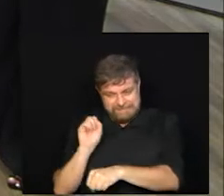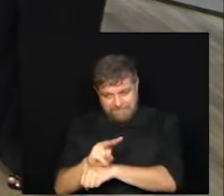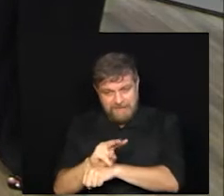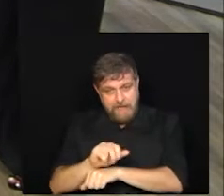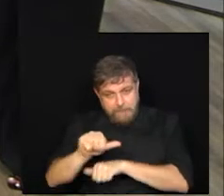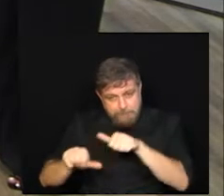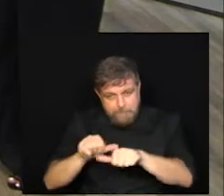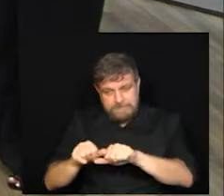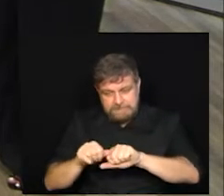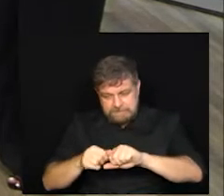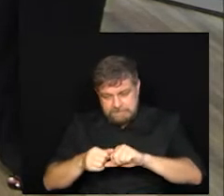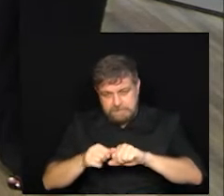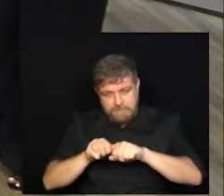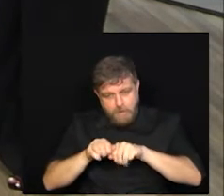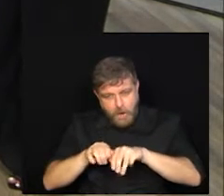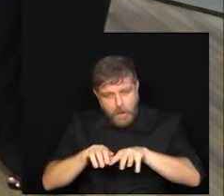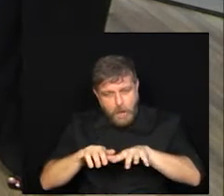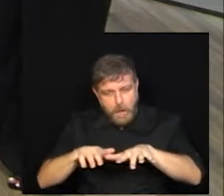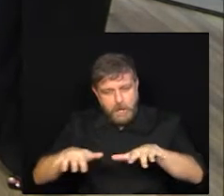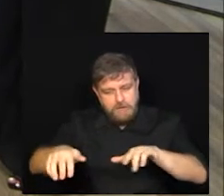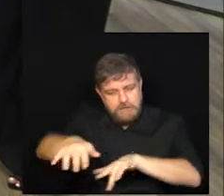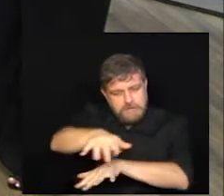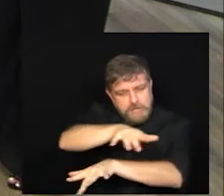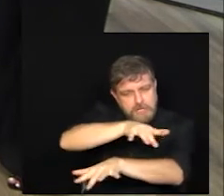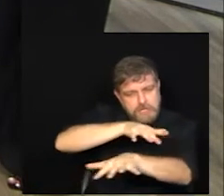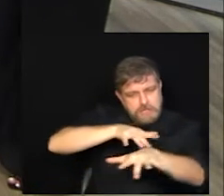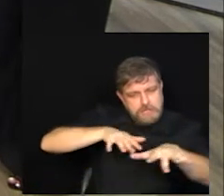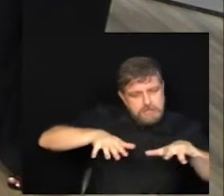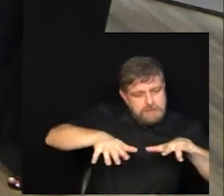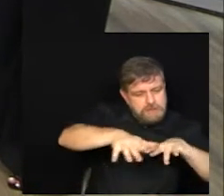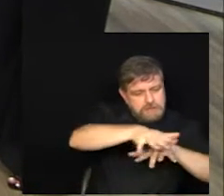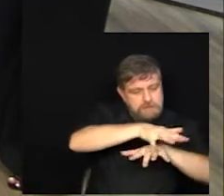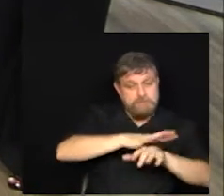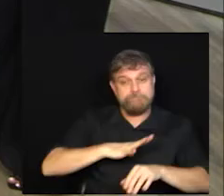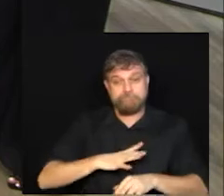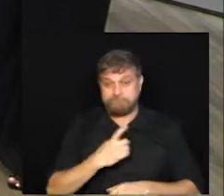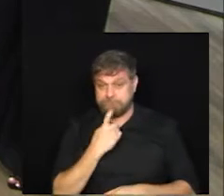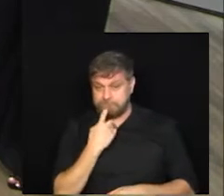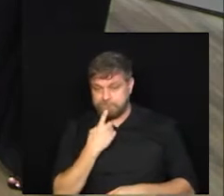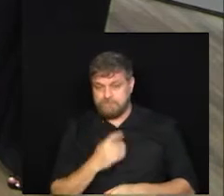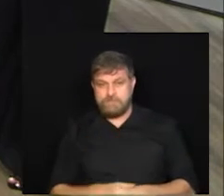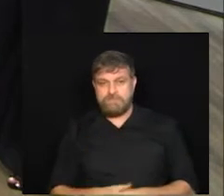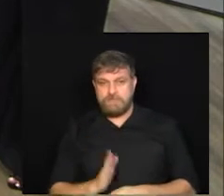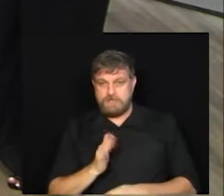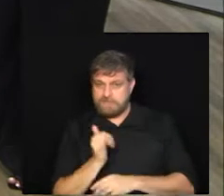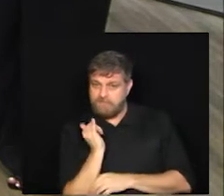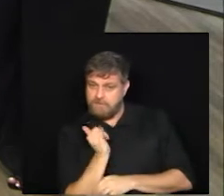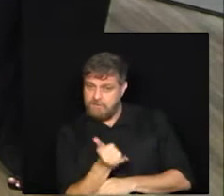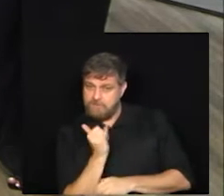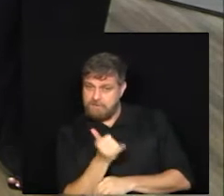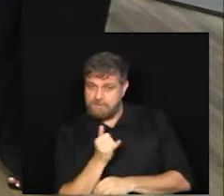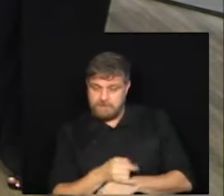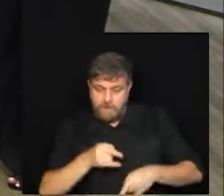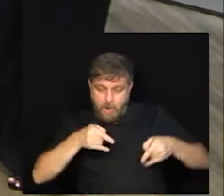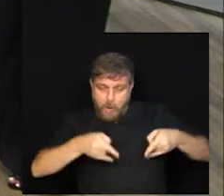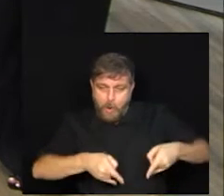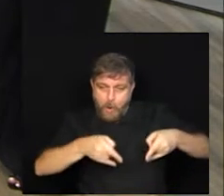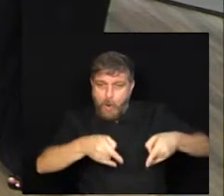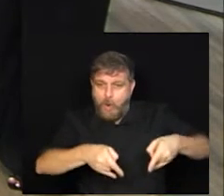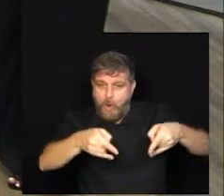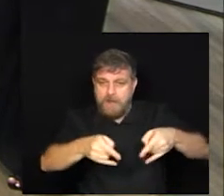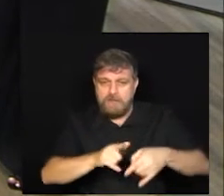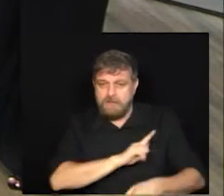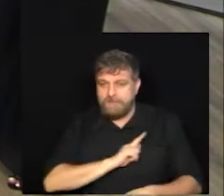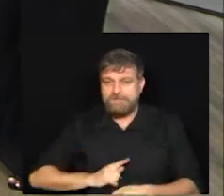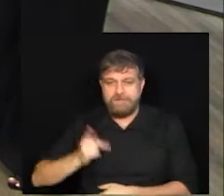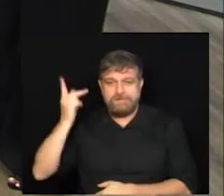esteja circulando aqui na nossa cidade. E como foi dito, os leitos, o governo do